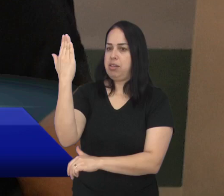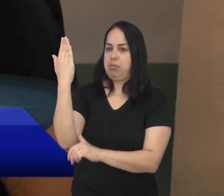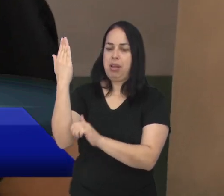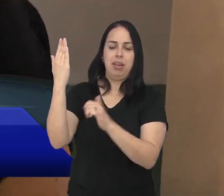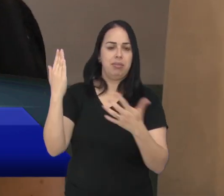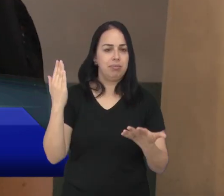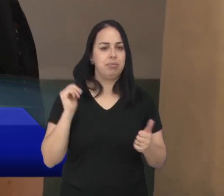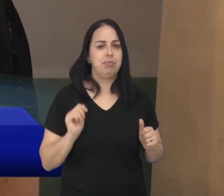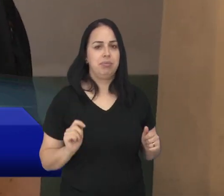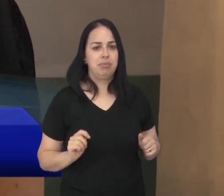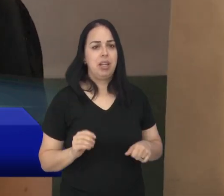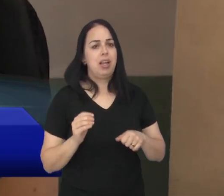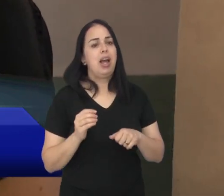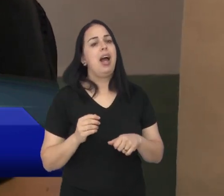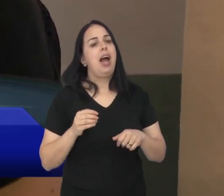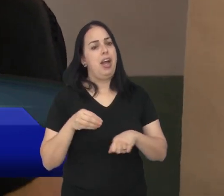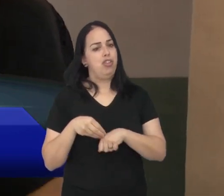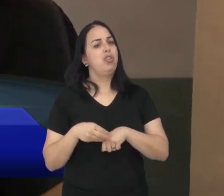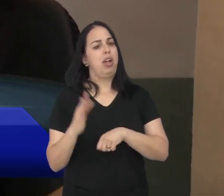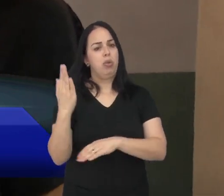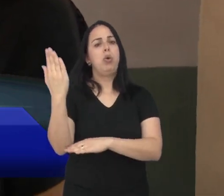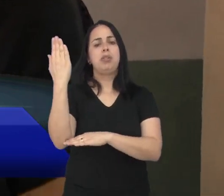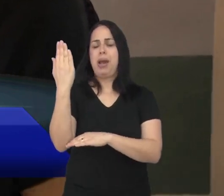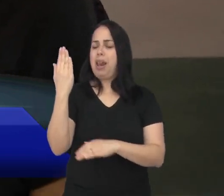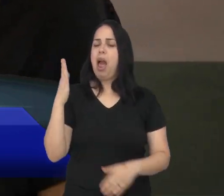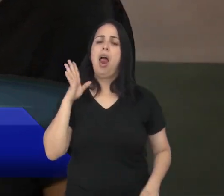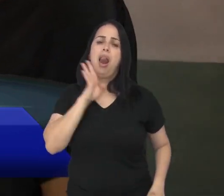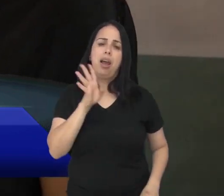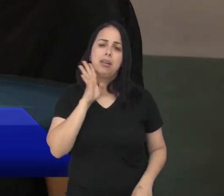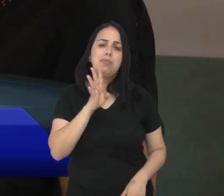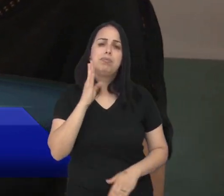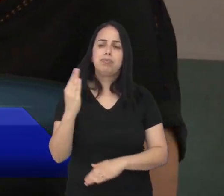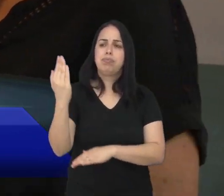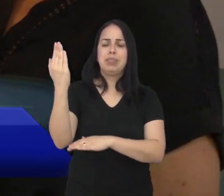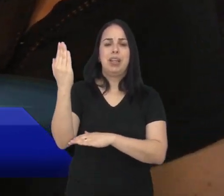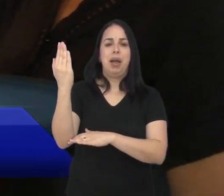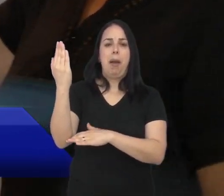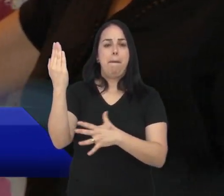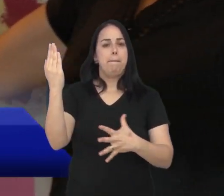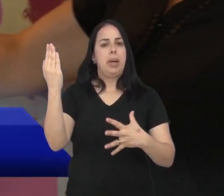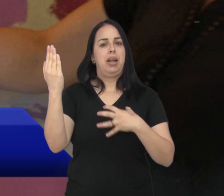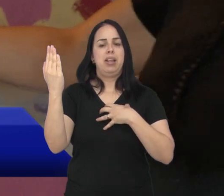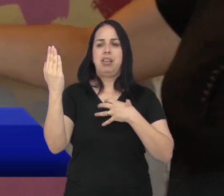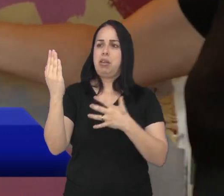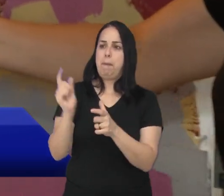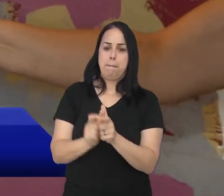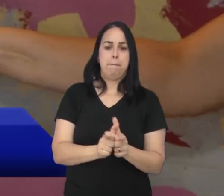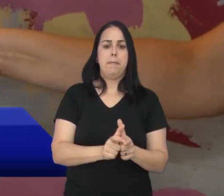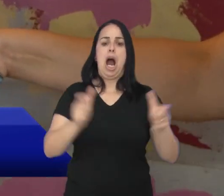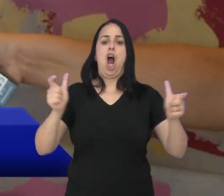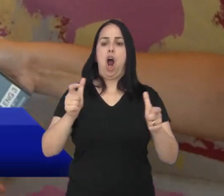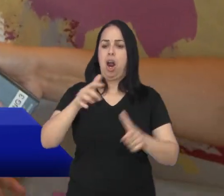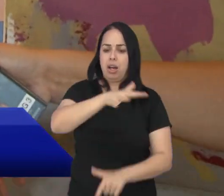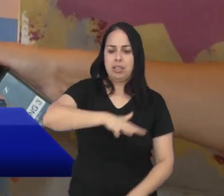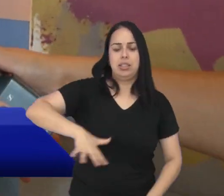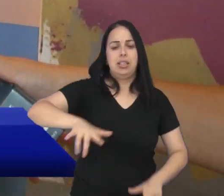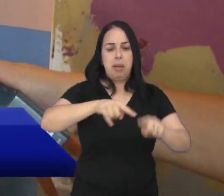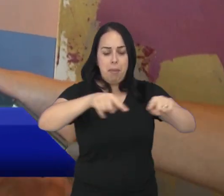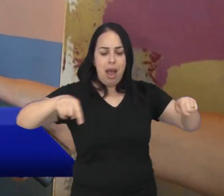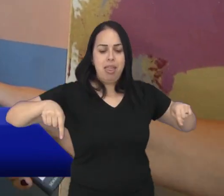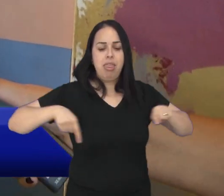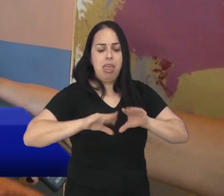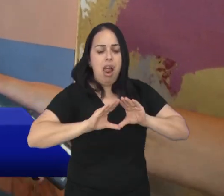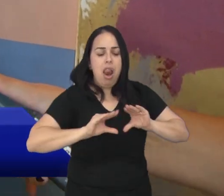para aumentar o ambiente? Sim, a dica do espelho é bem bacana também, porque o espelho ele dá aquela sensação de amplitude. Então, se você tem